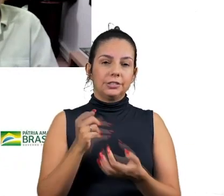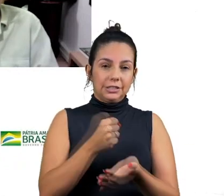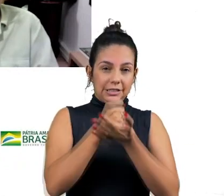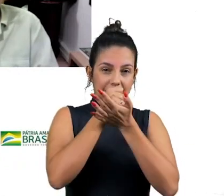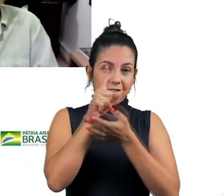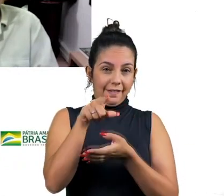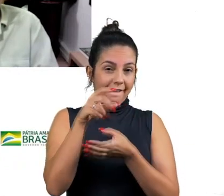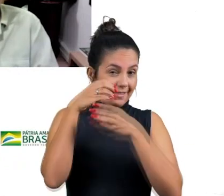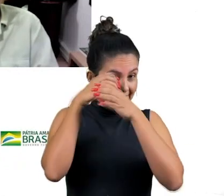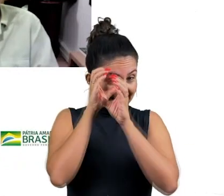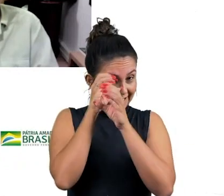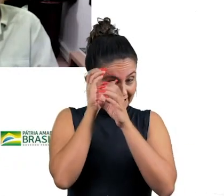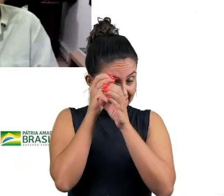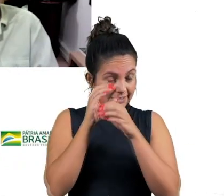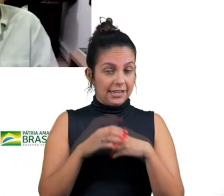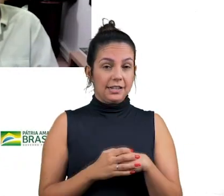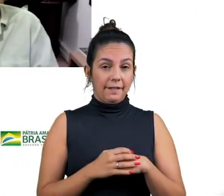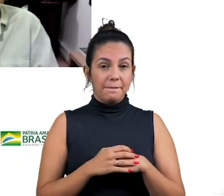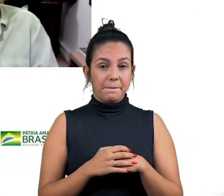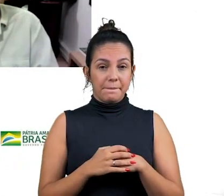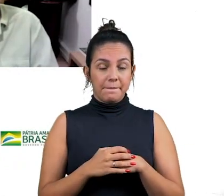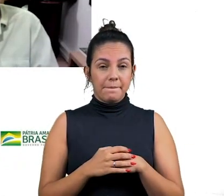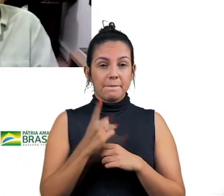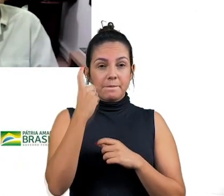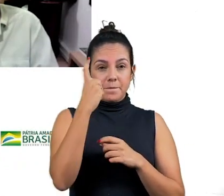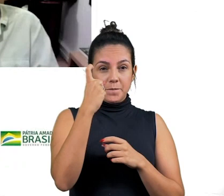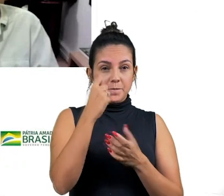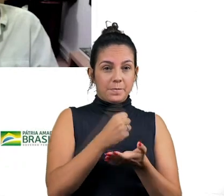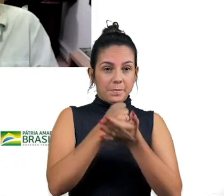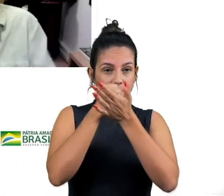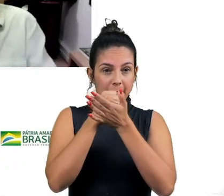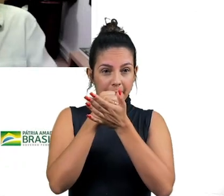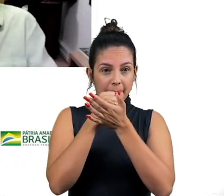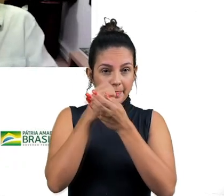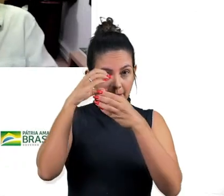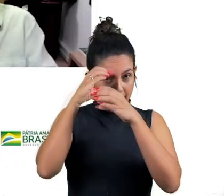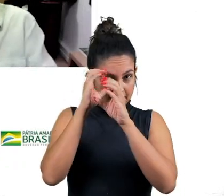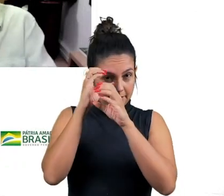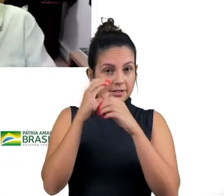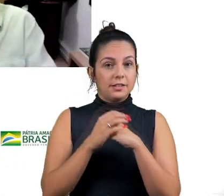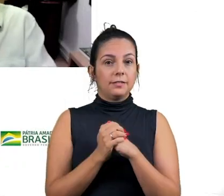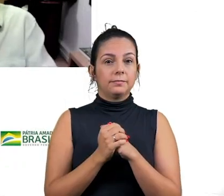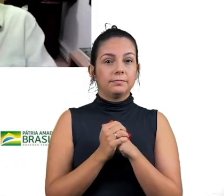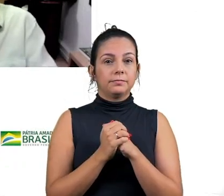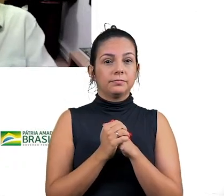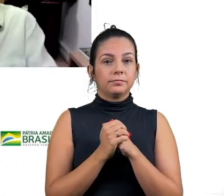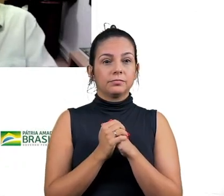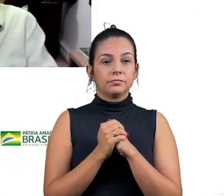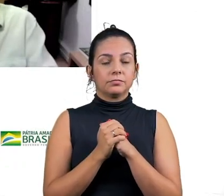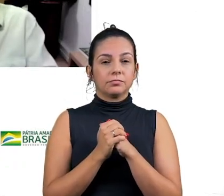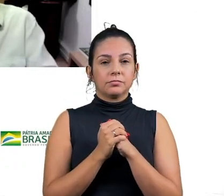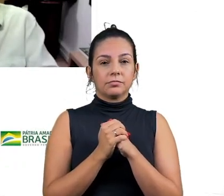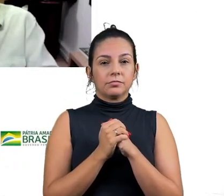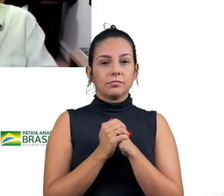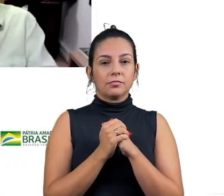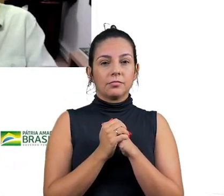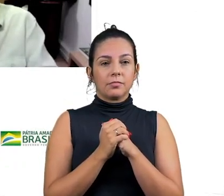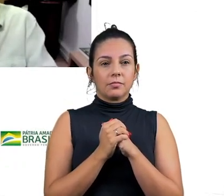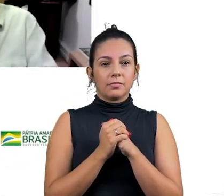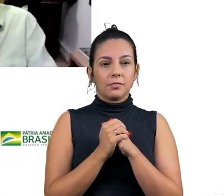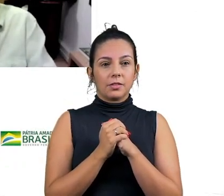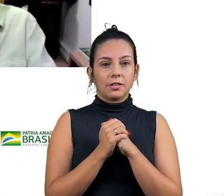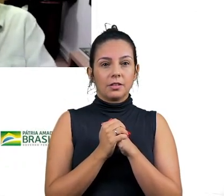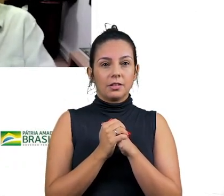é científica. A única salvação é a ciência, mesmo que esteja sujeita